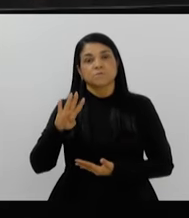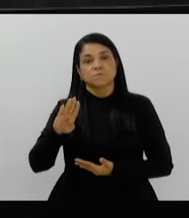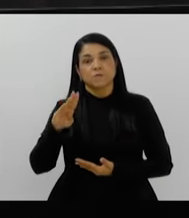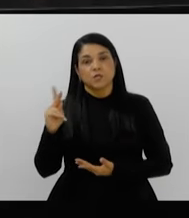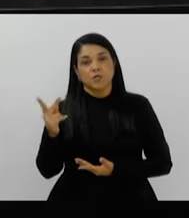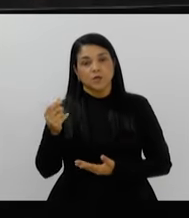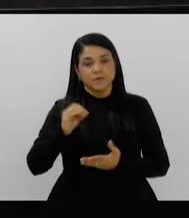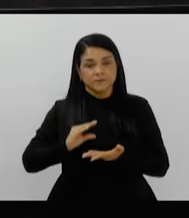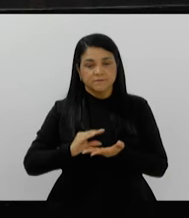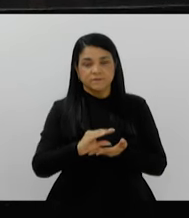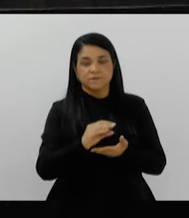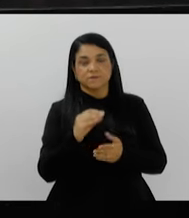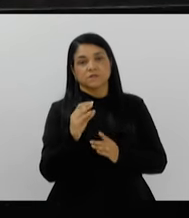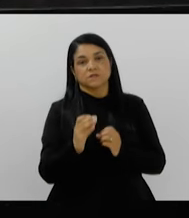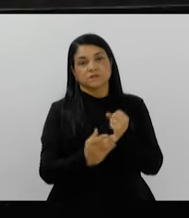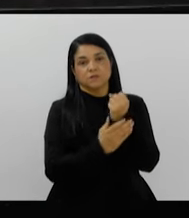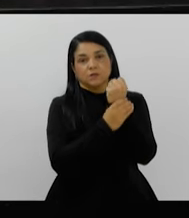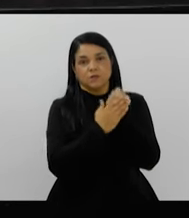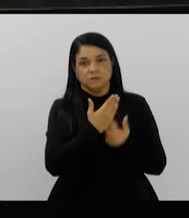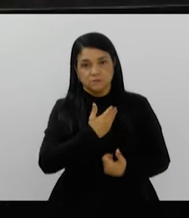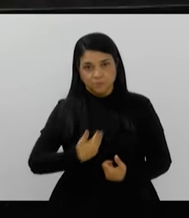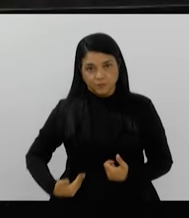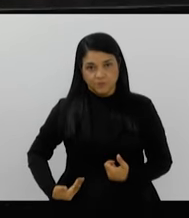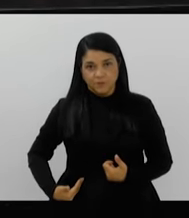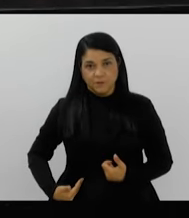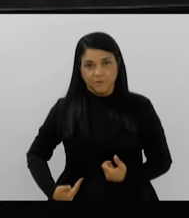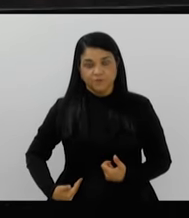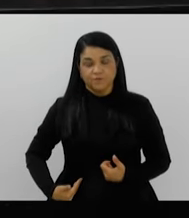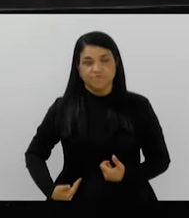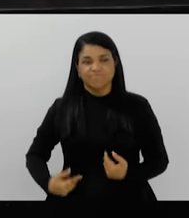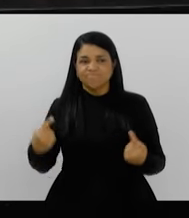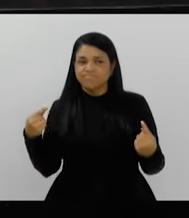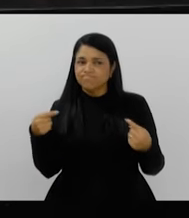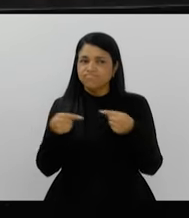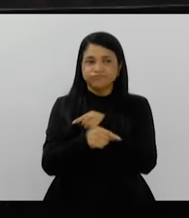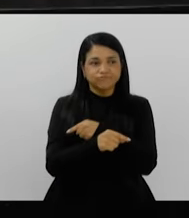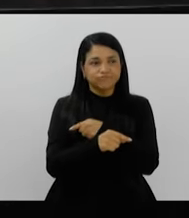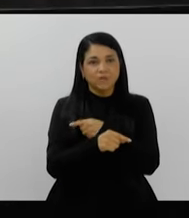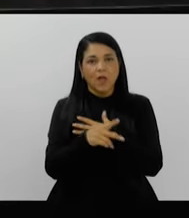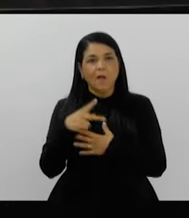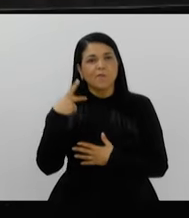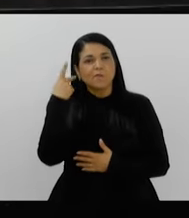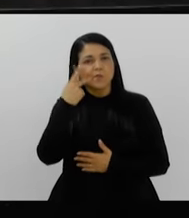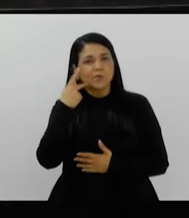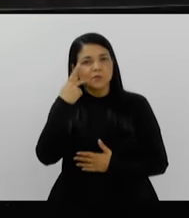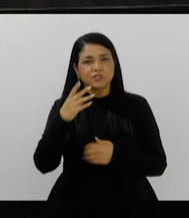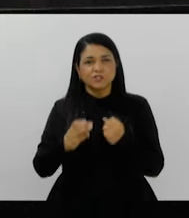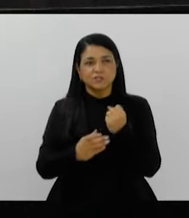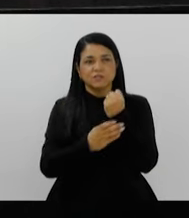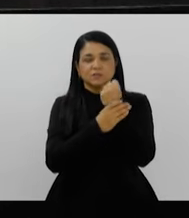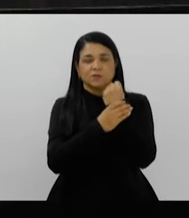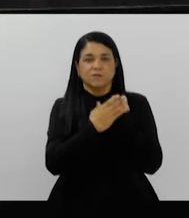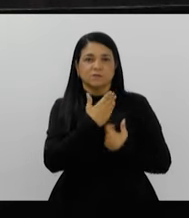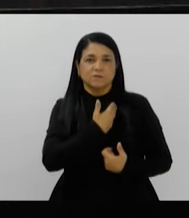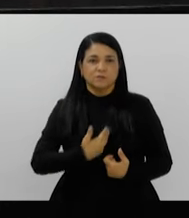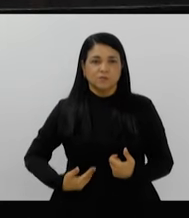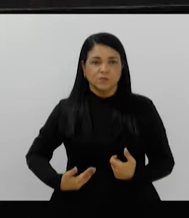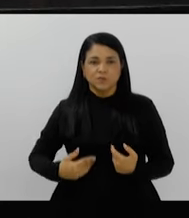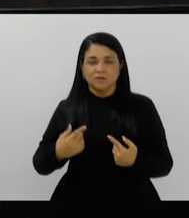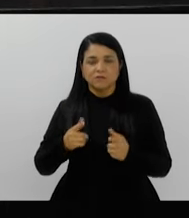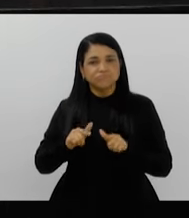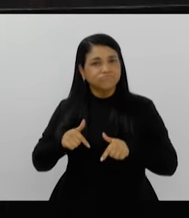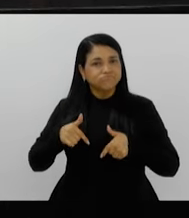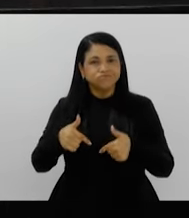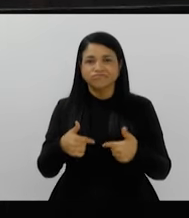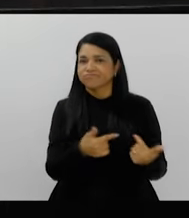segurança pública, vão de encontro a uma política de segurança pública ineficaz que condena